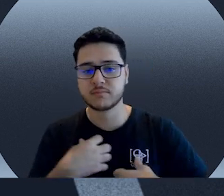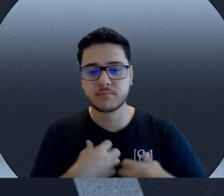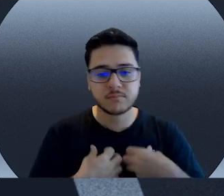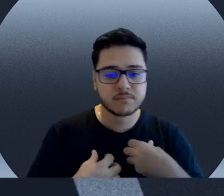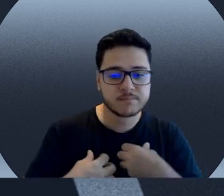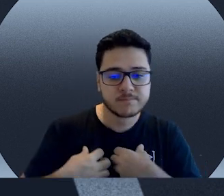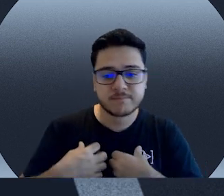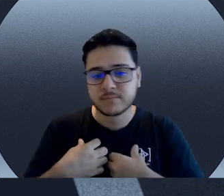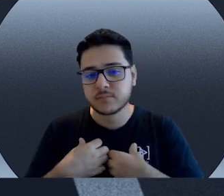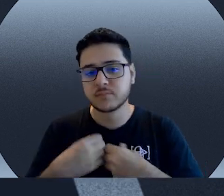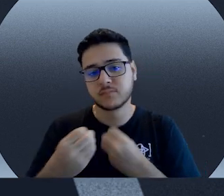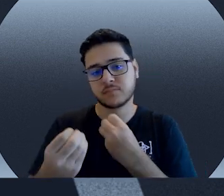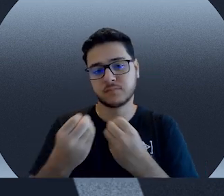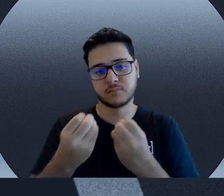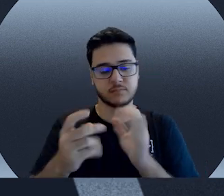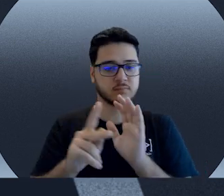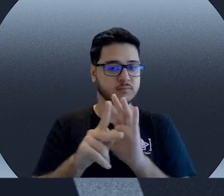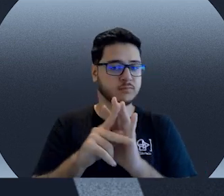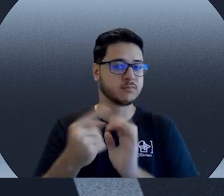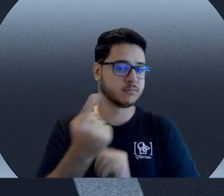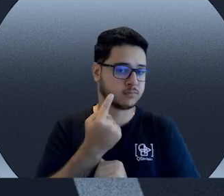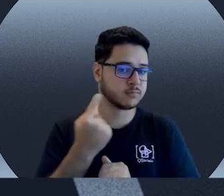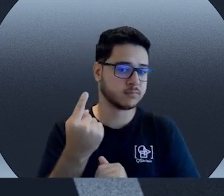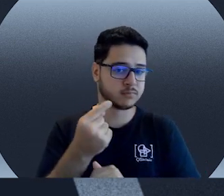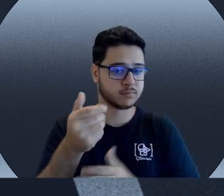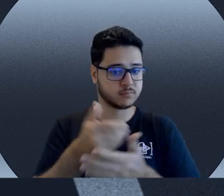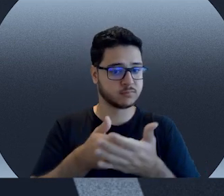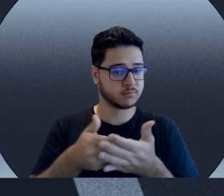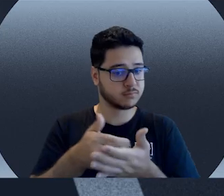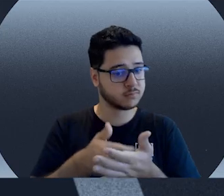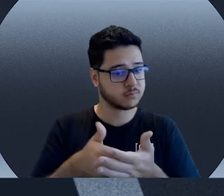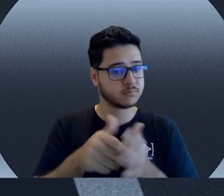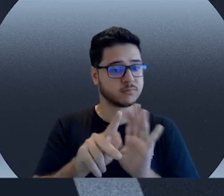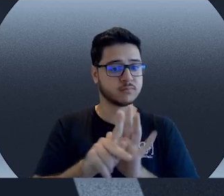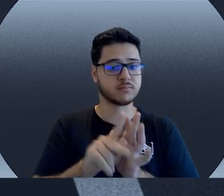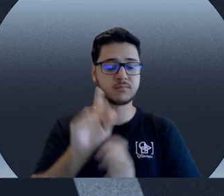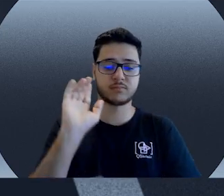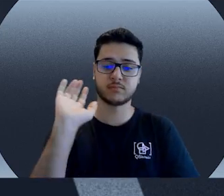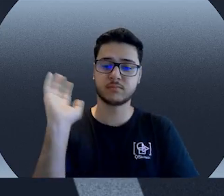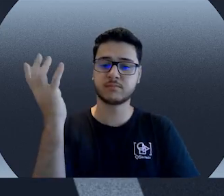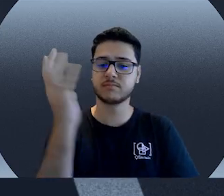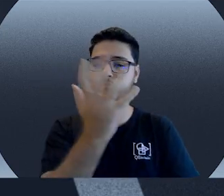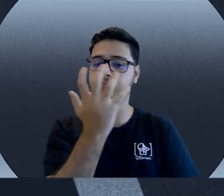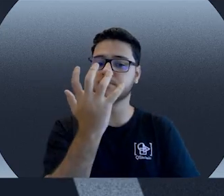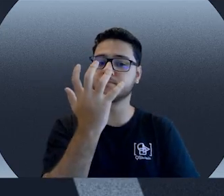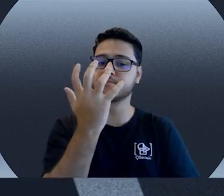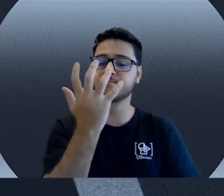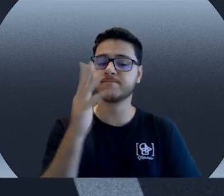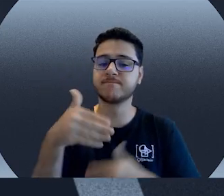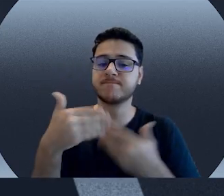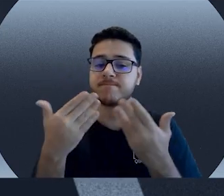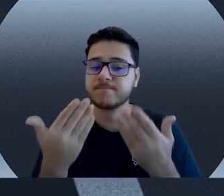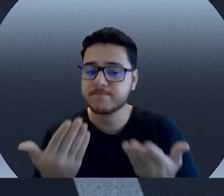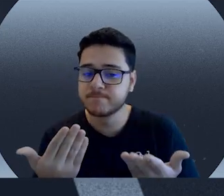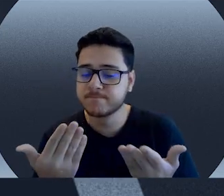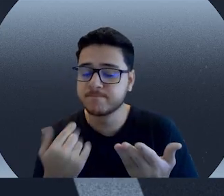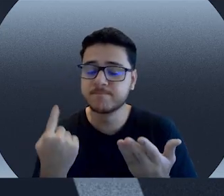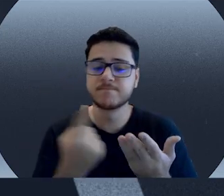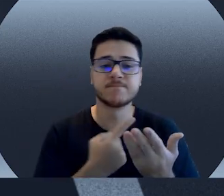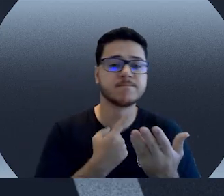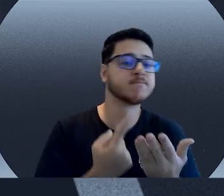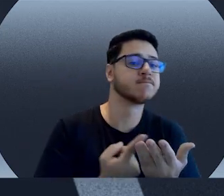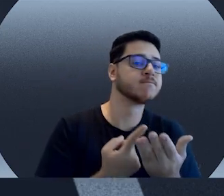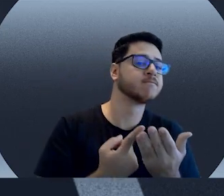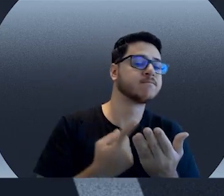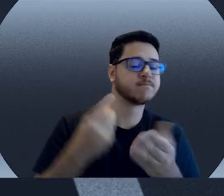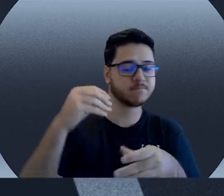né? De que forma a gente está tratando esse meio ambiente? Será que a gente está atento às maneiras que ele